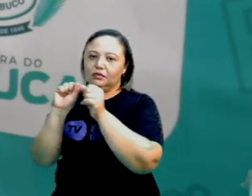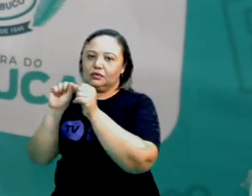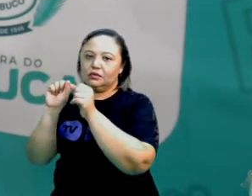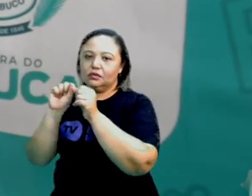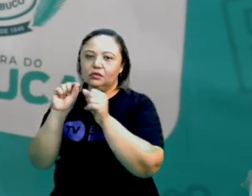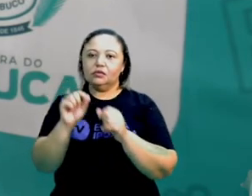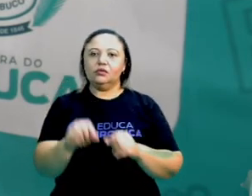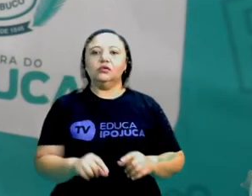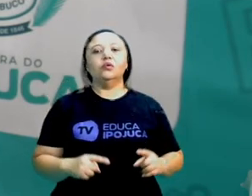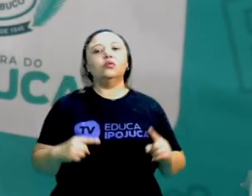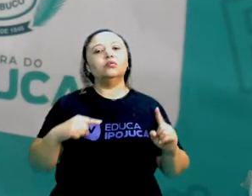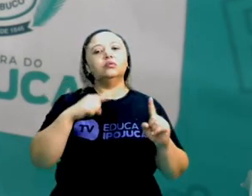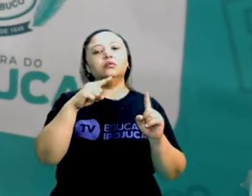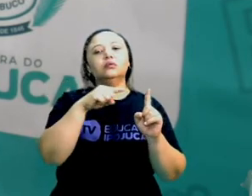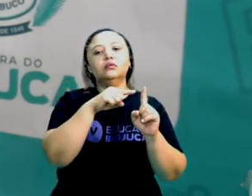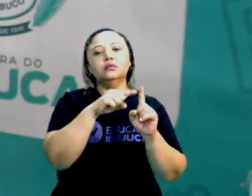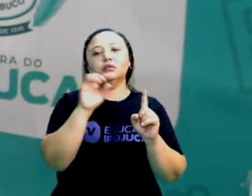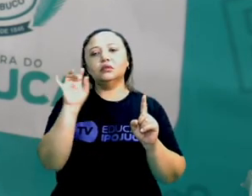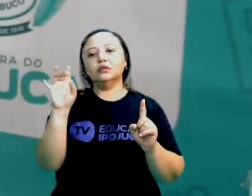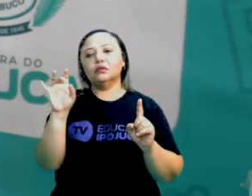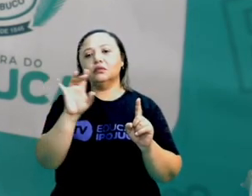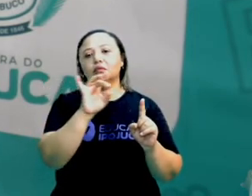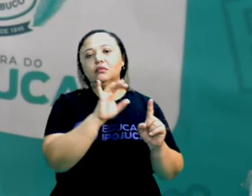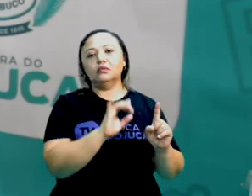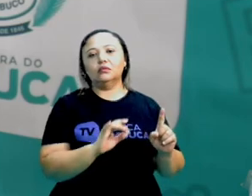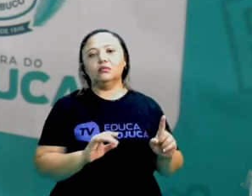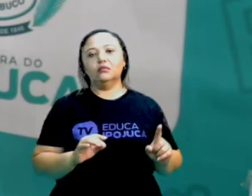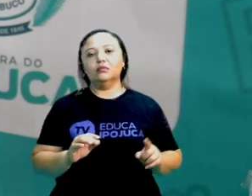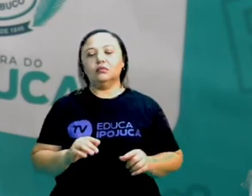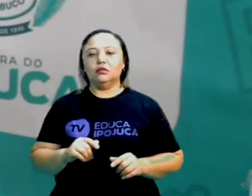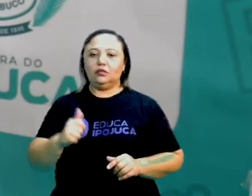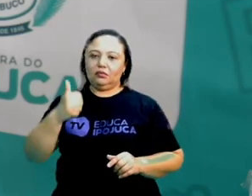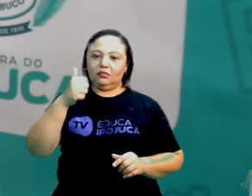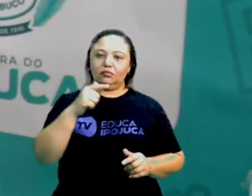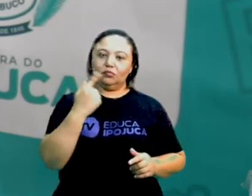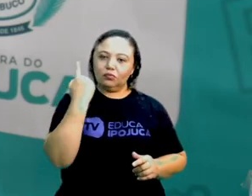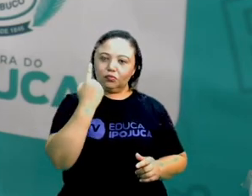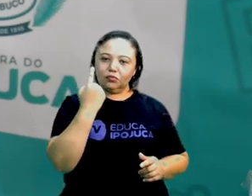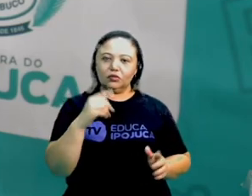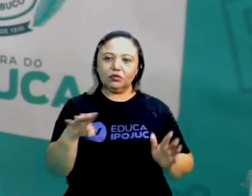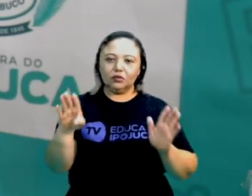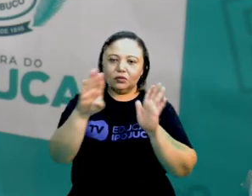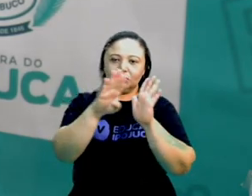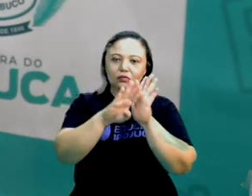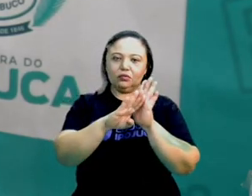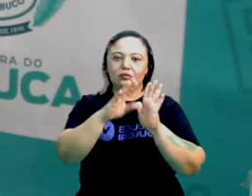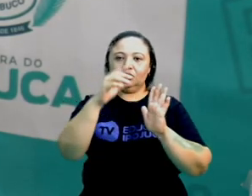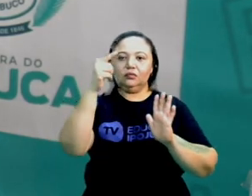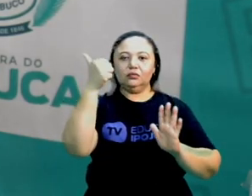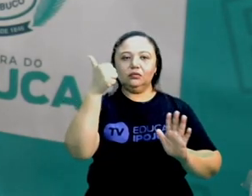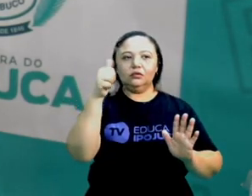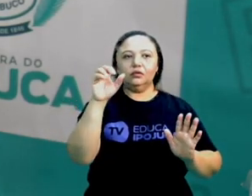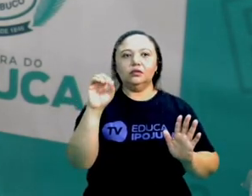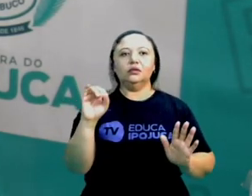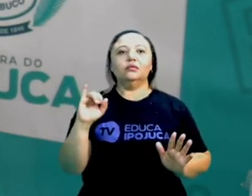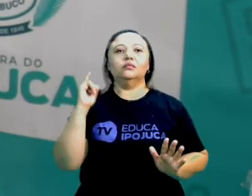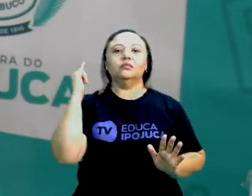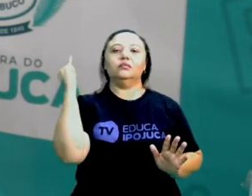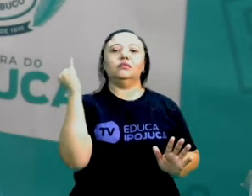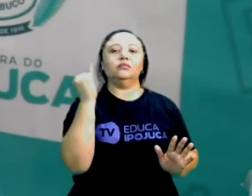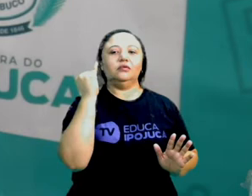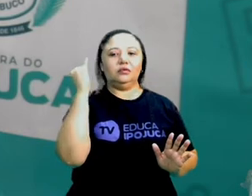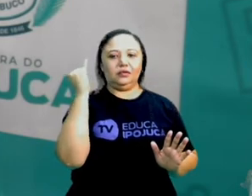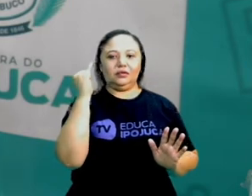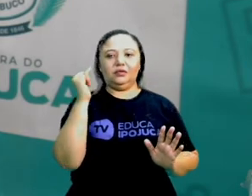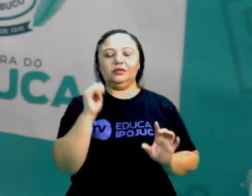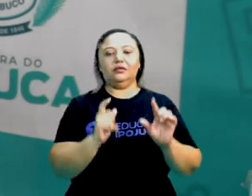os objetivos deles. Ó. Aí teve um que chegou ali no 10, não é? Chegou ali no 10. Veja como é importante os